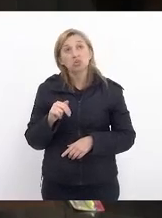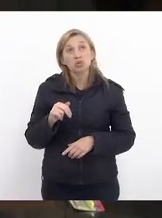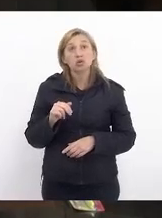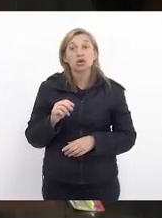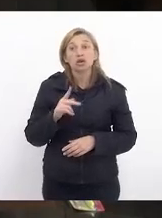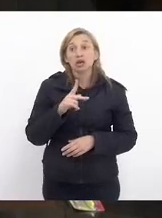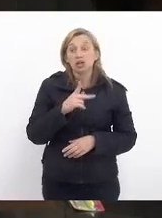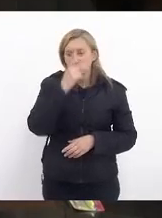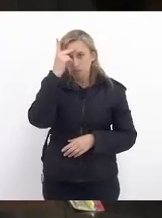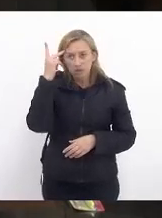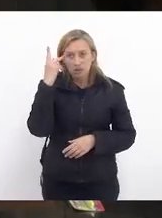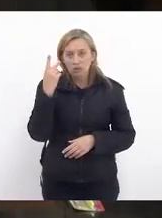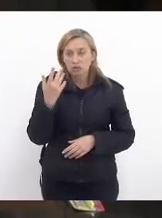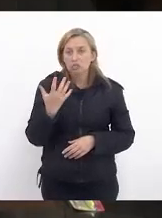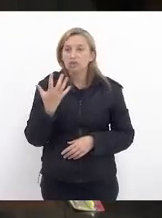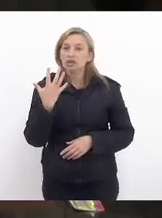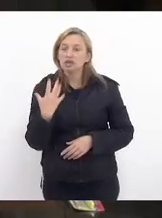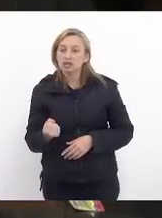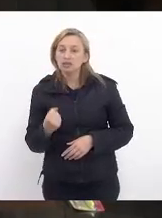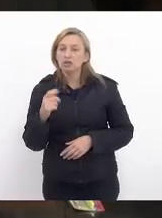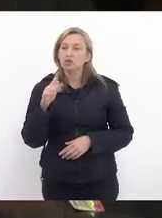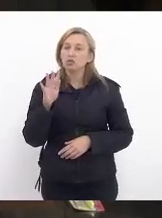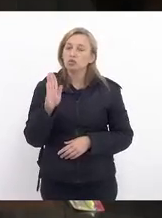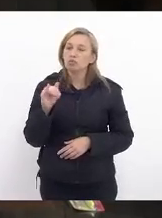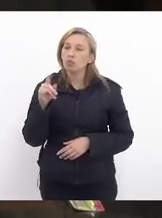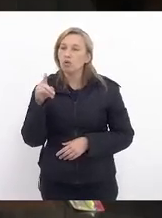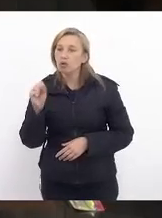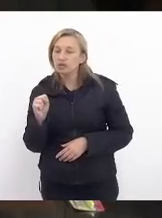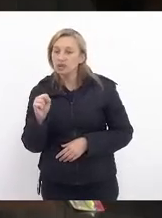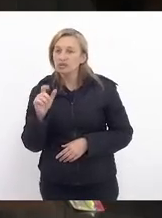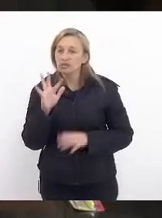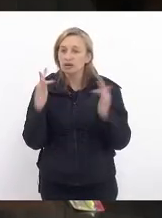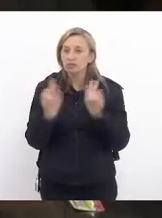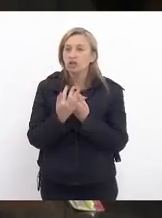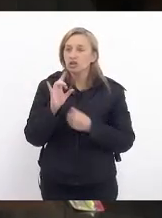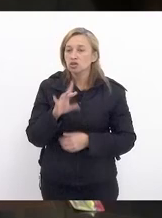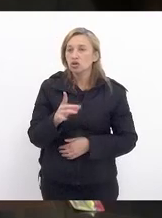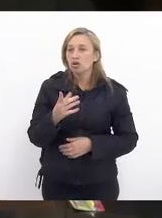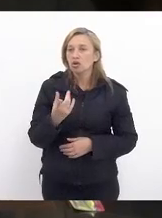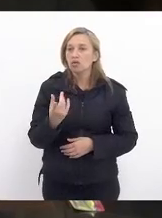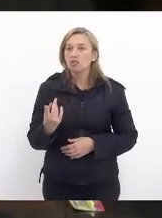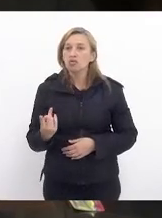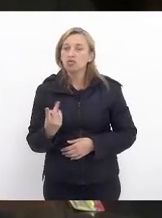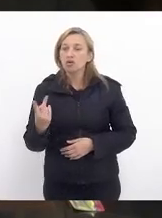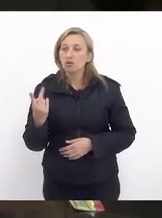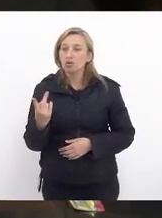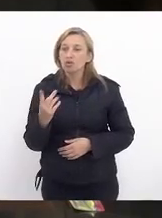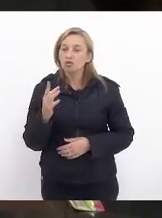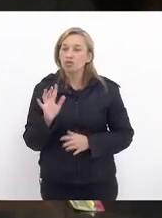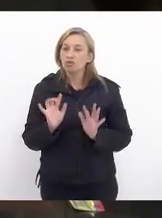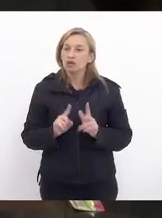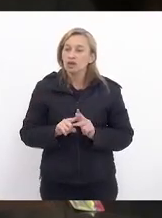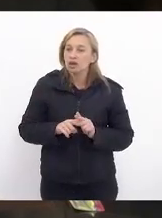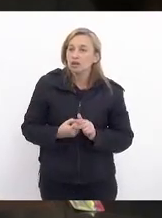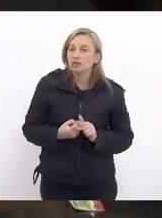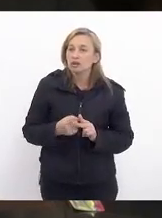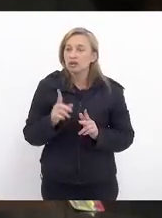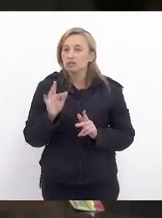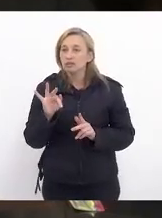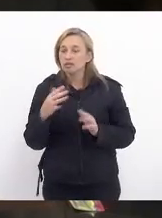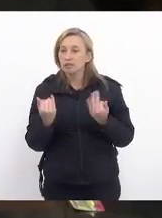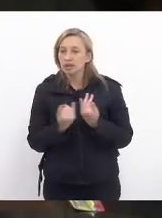os beneficiários no extinto Bolsa Família só receberão o valor do Bolsa Família reajustado